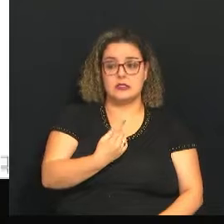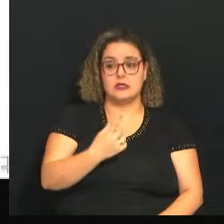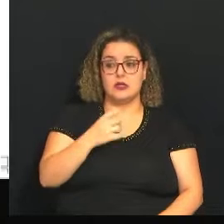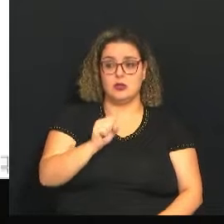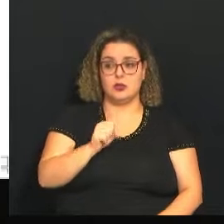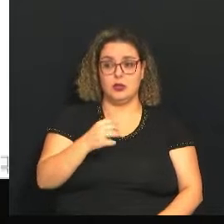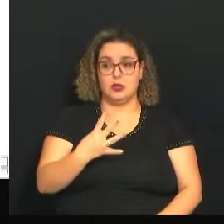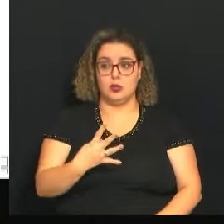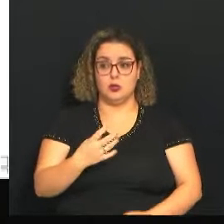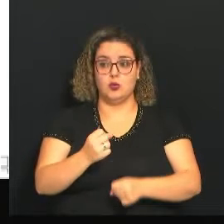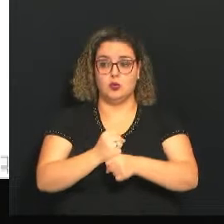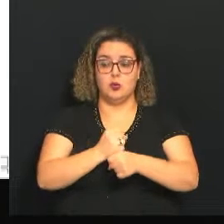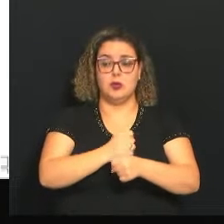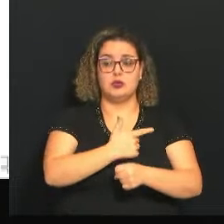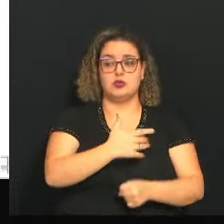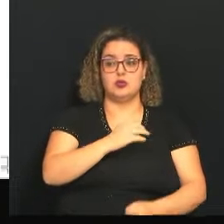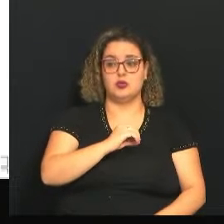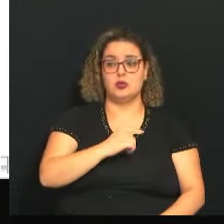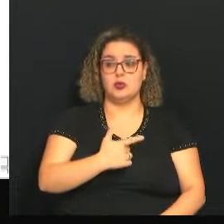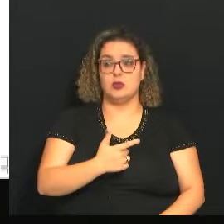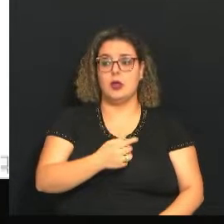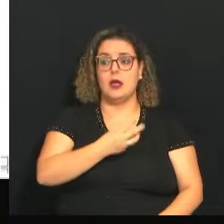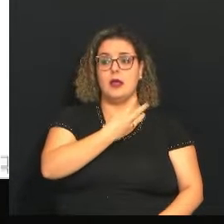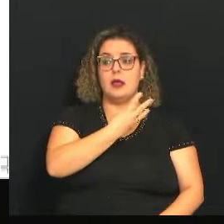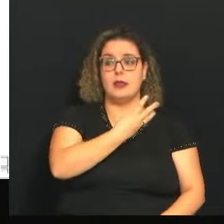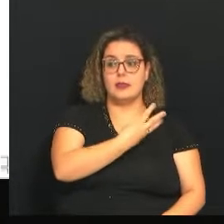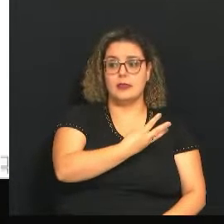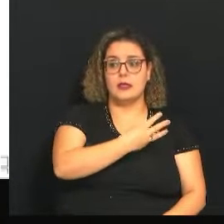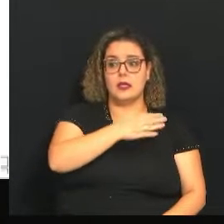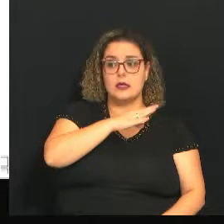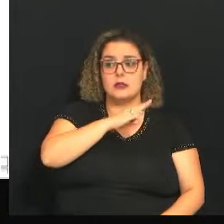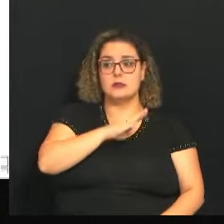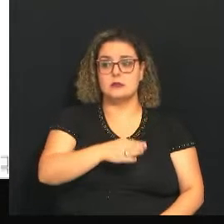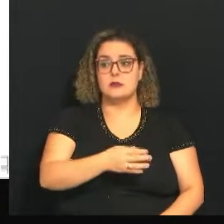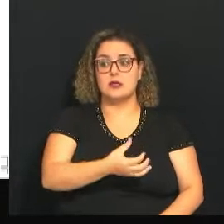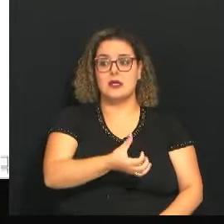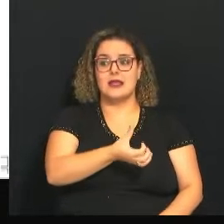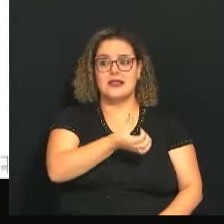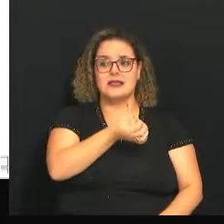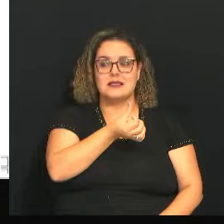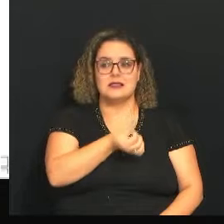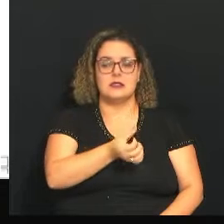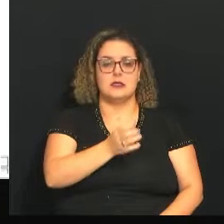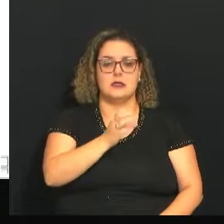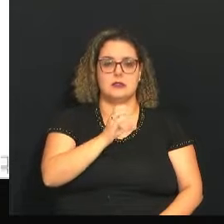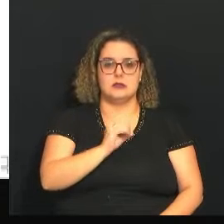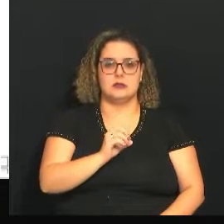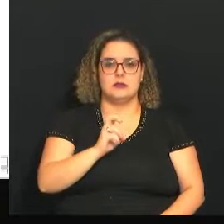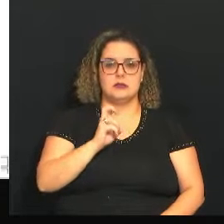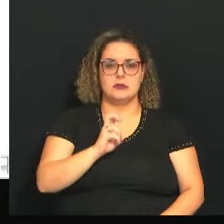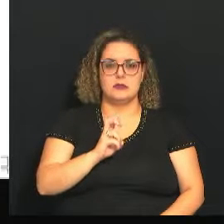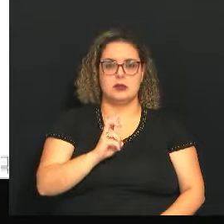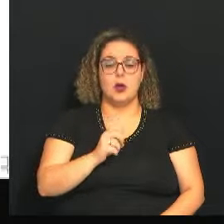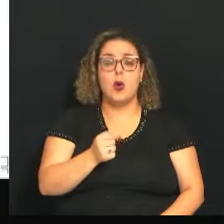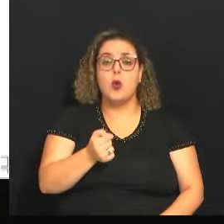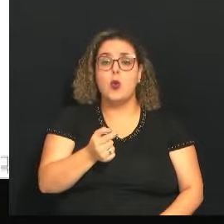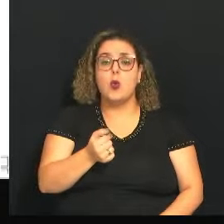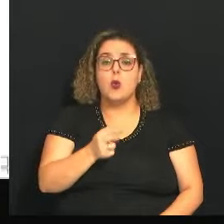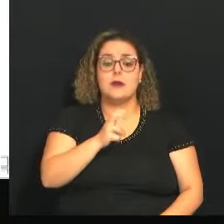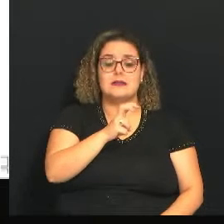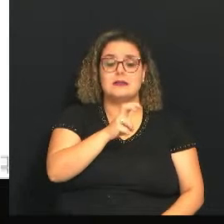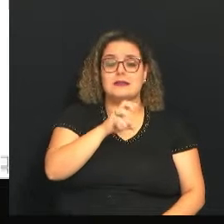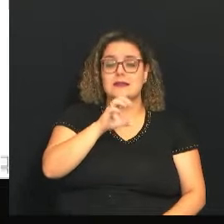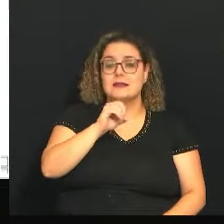3.184, que foi em 2020, eu pulo para 3.600, quase 500 milhões a mais de dinheiro